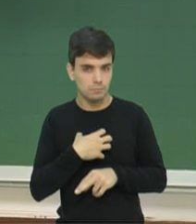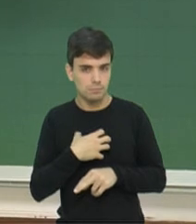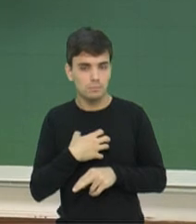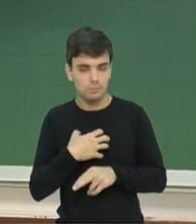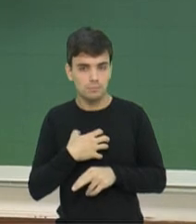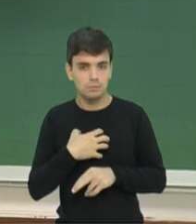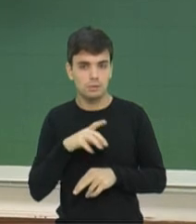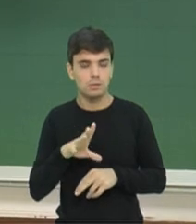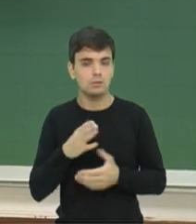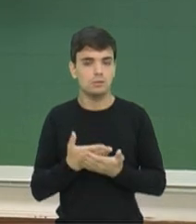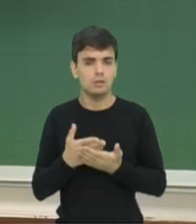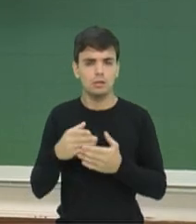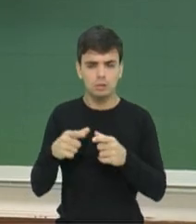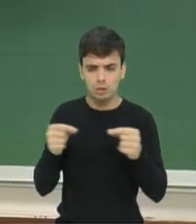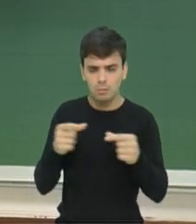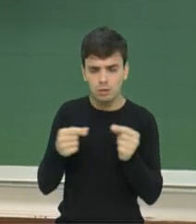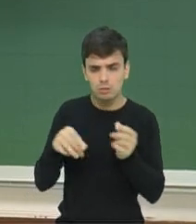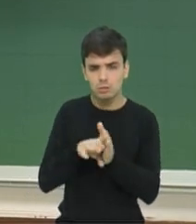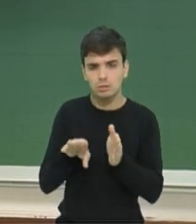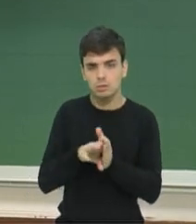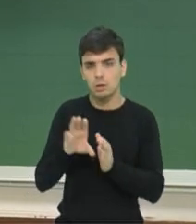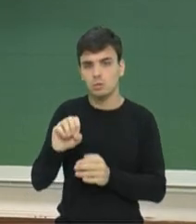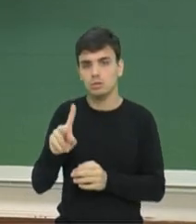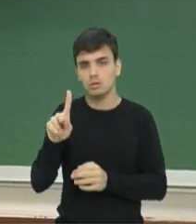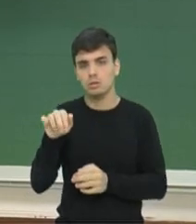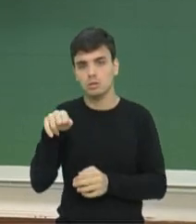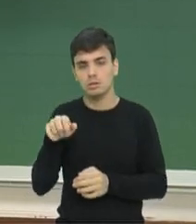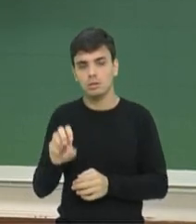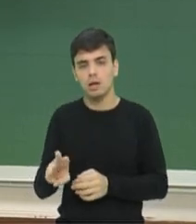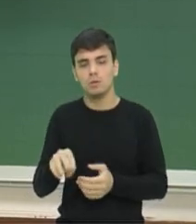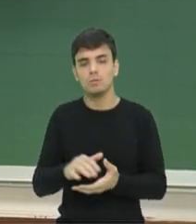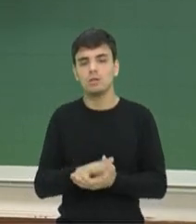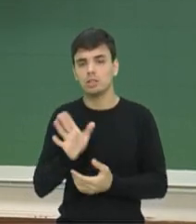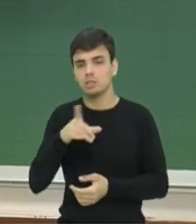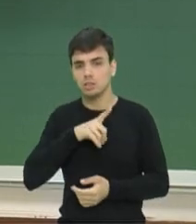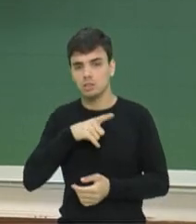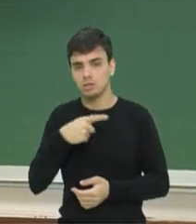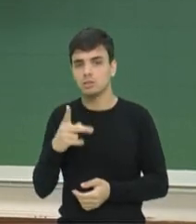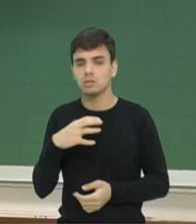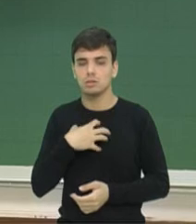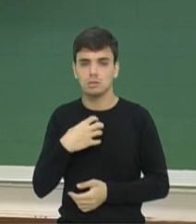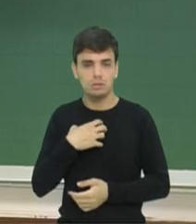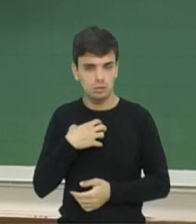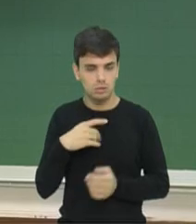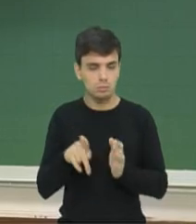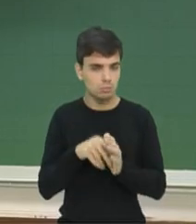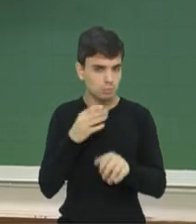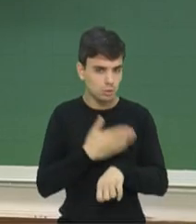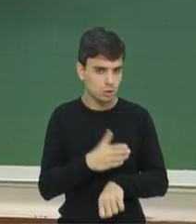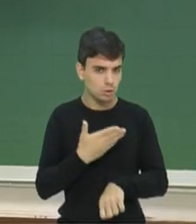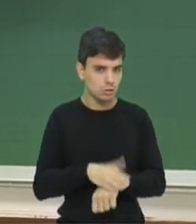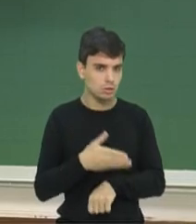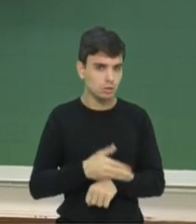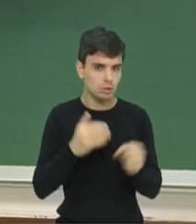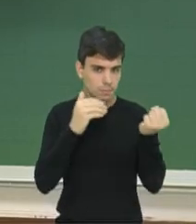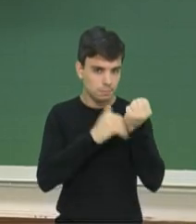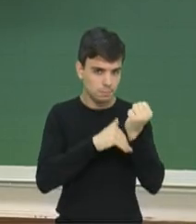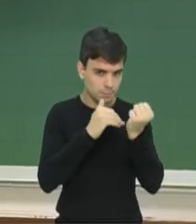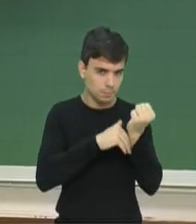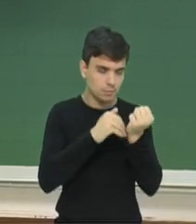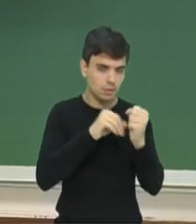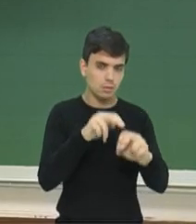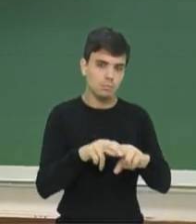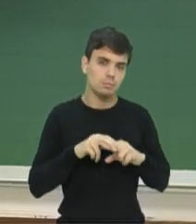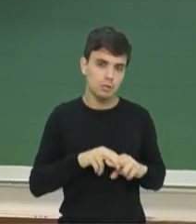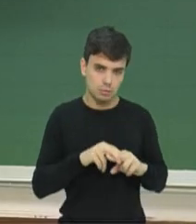né, quando o Japão chegou em Okinawa. Eles acabaram, já existia essa modalidade, eles acabaram praticando ela em segredo por causa